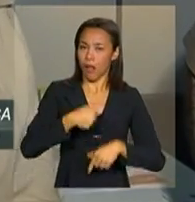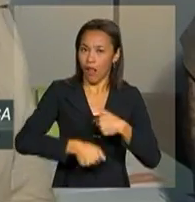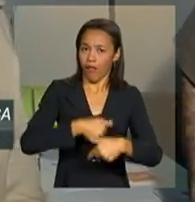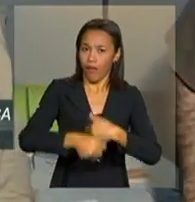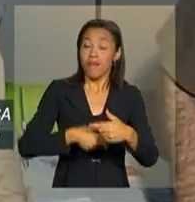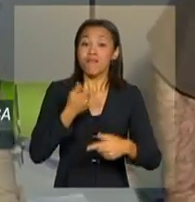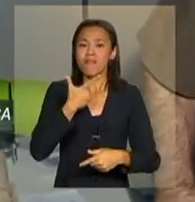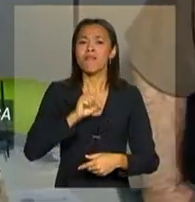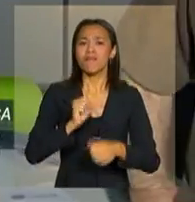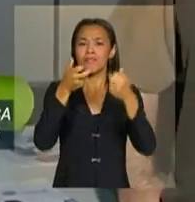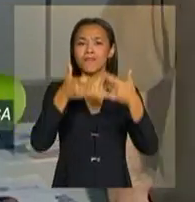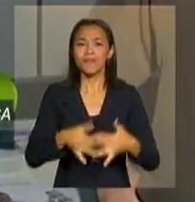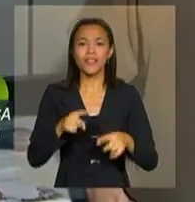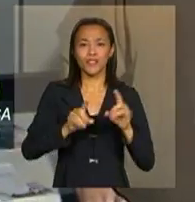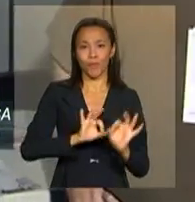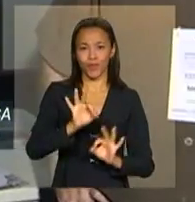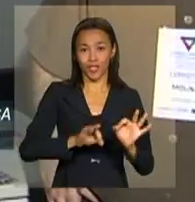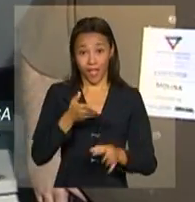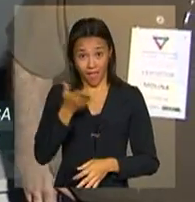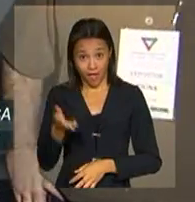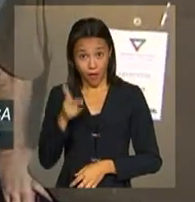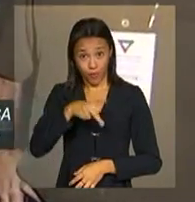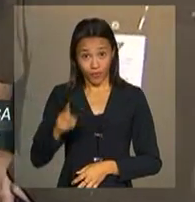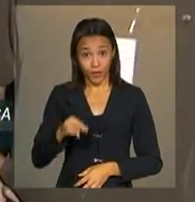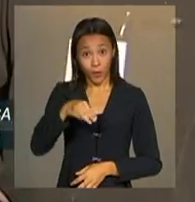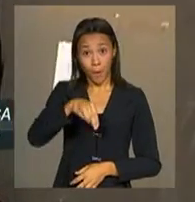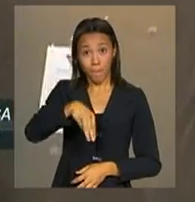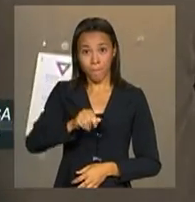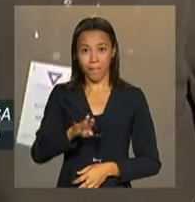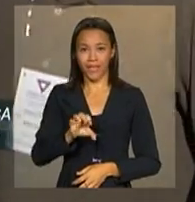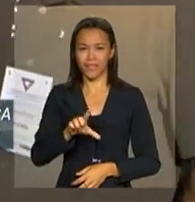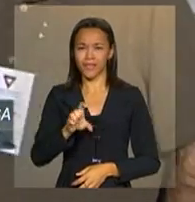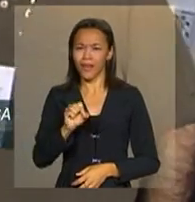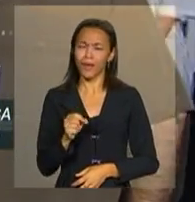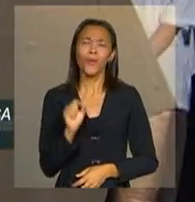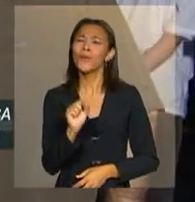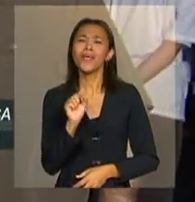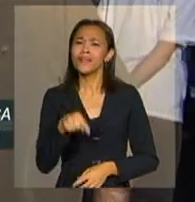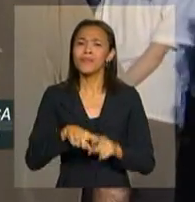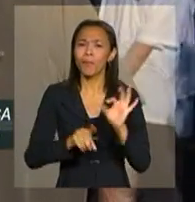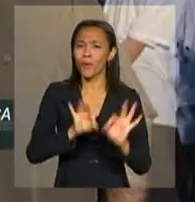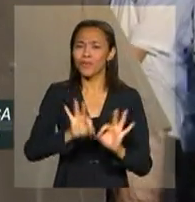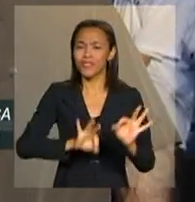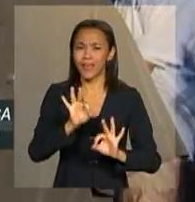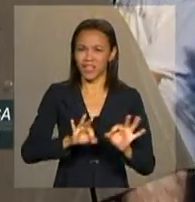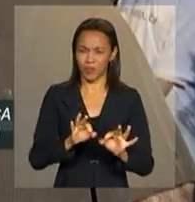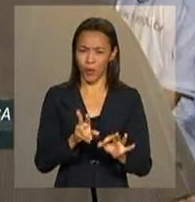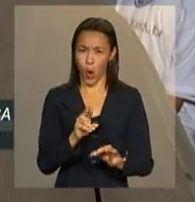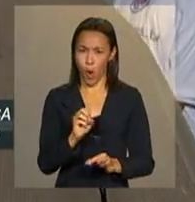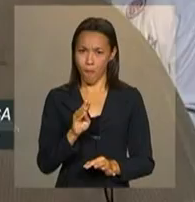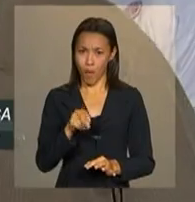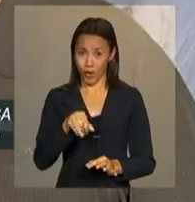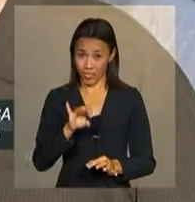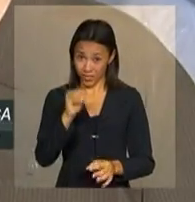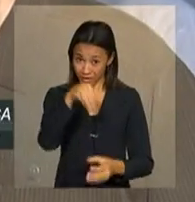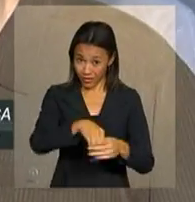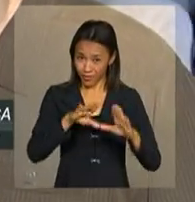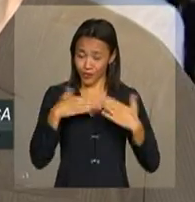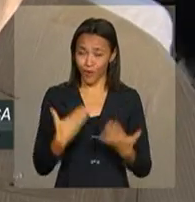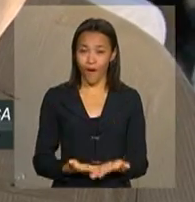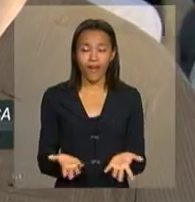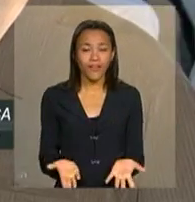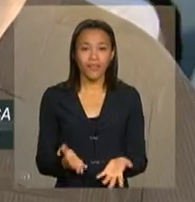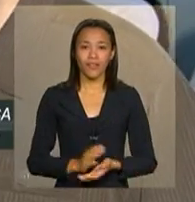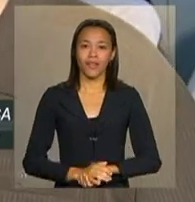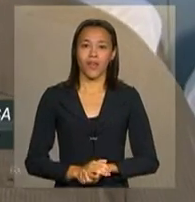quem explica esse projeto para a gente é o professor Marcelo Molina. Bom, professor, o que é esse projeto, essa de levar a robótica para dentro da escola?